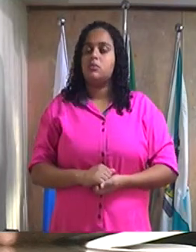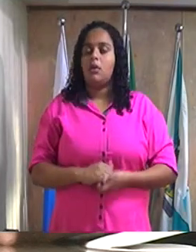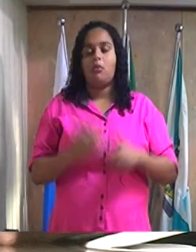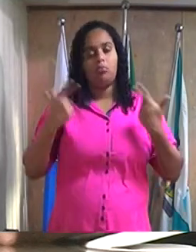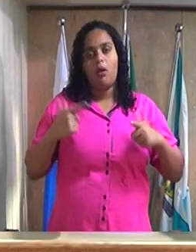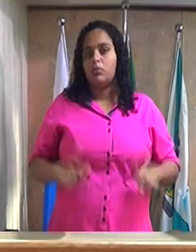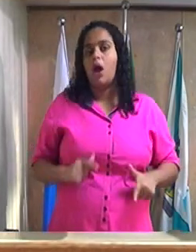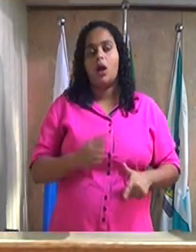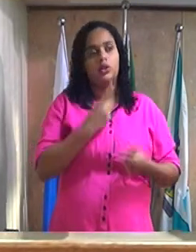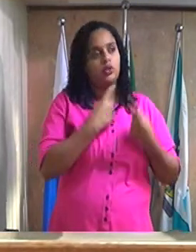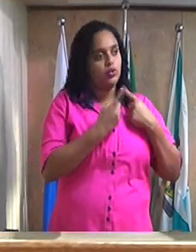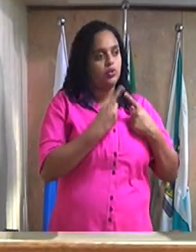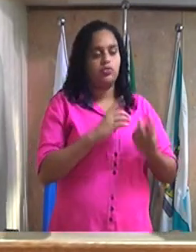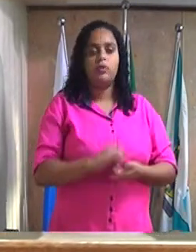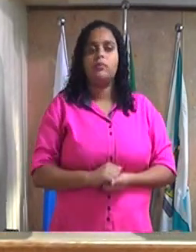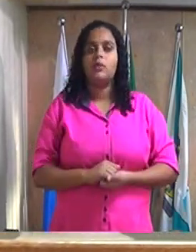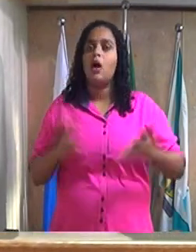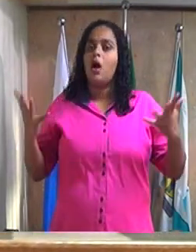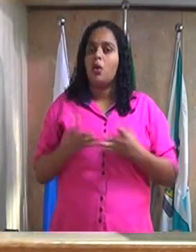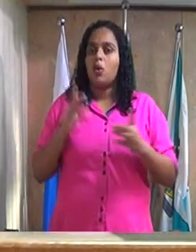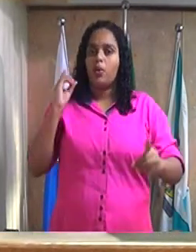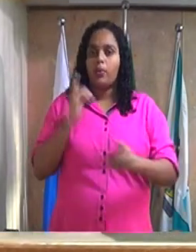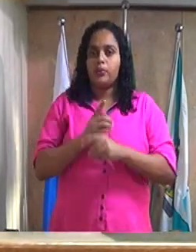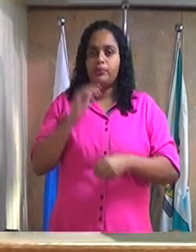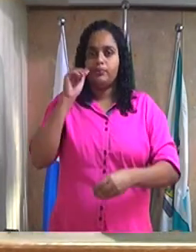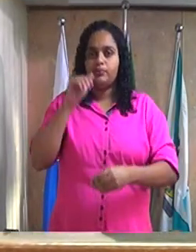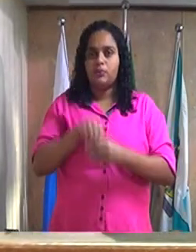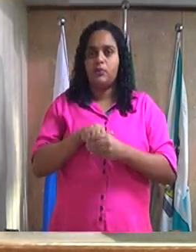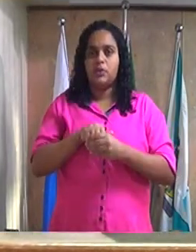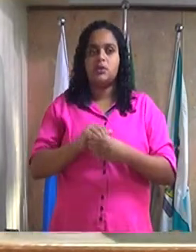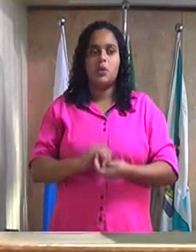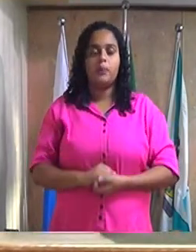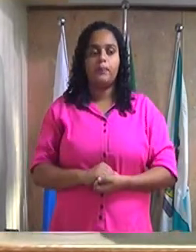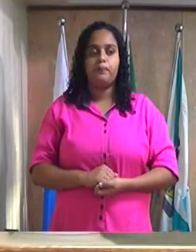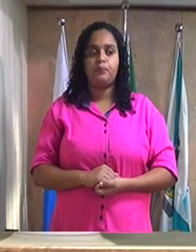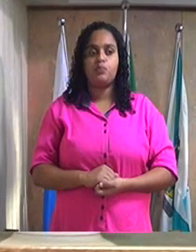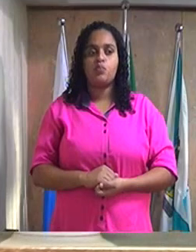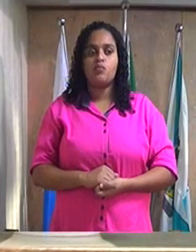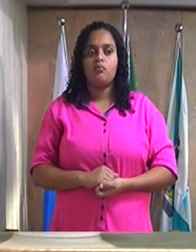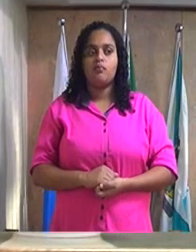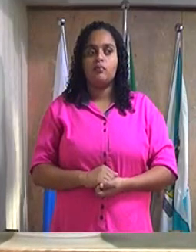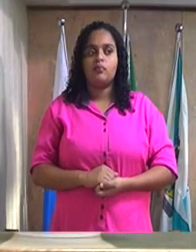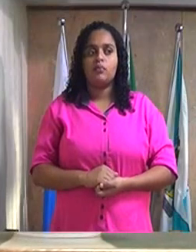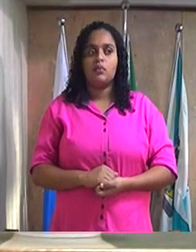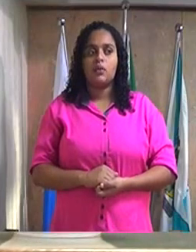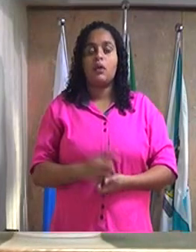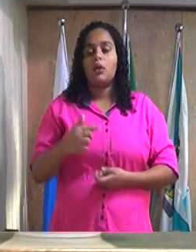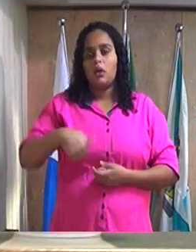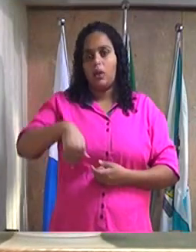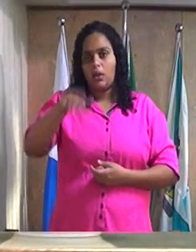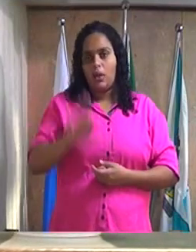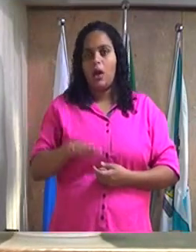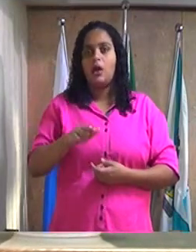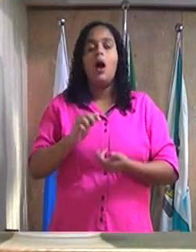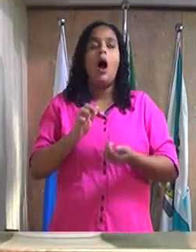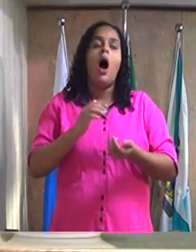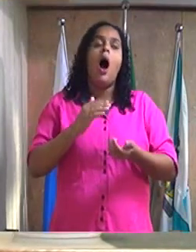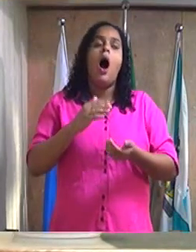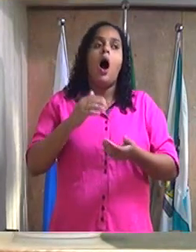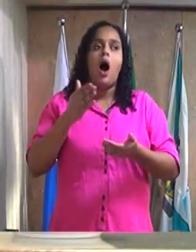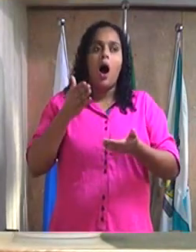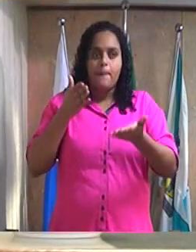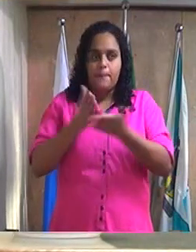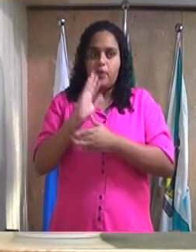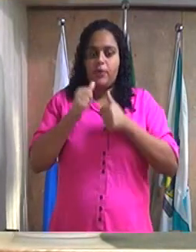discutir a matéria encontra-se em votação. Aqueles que aprovam, permaneçam como estão.